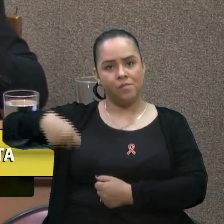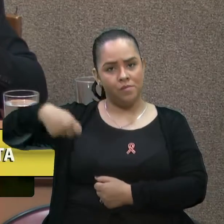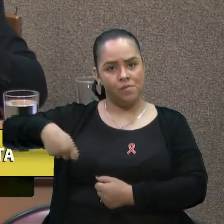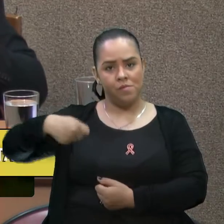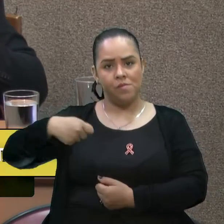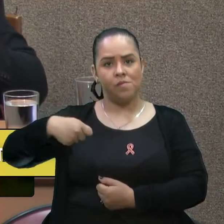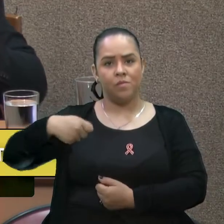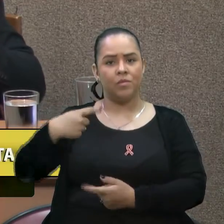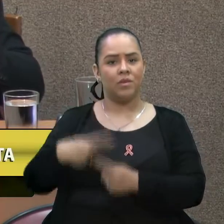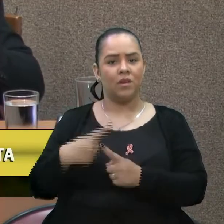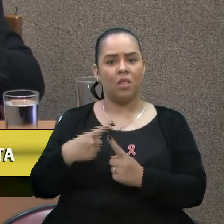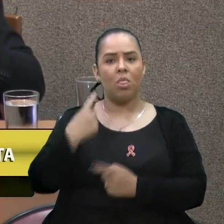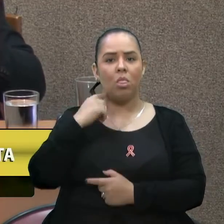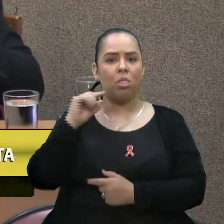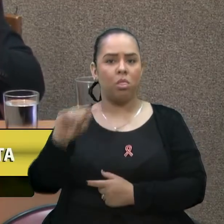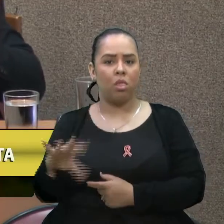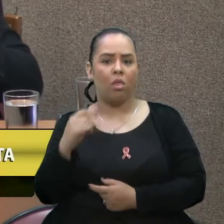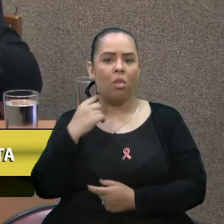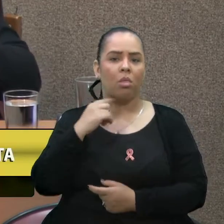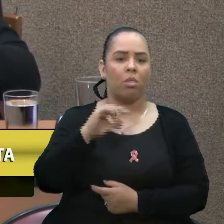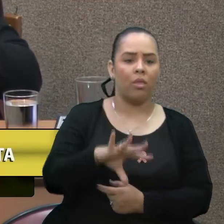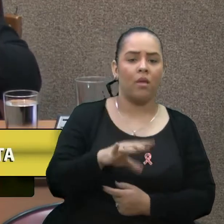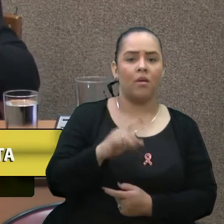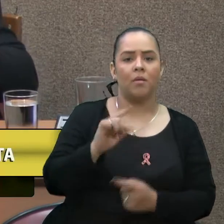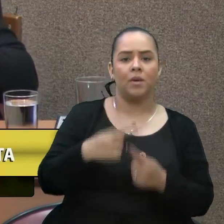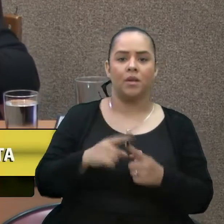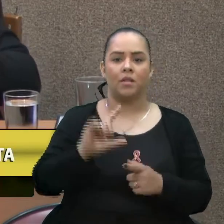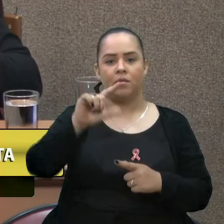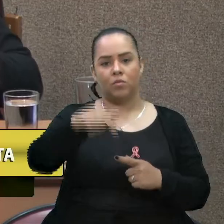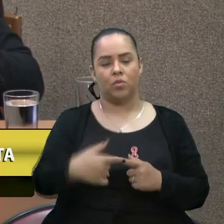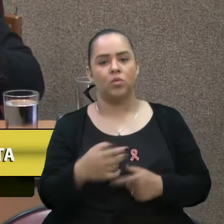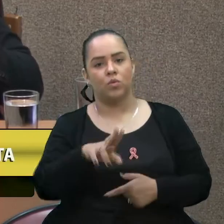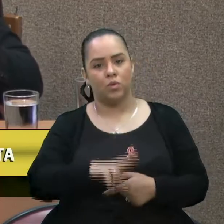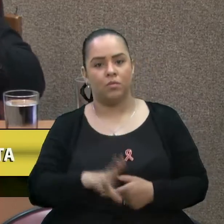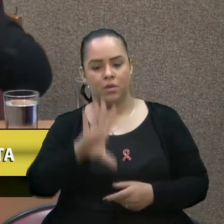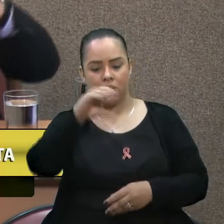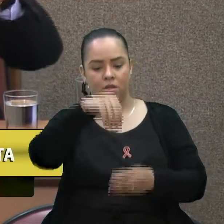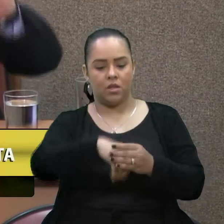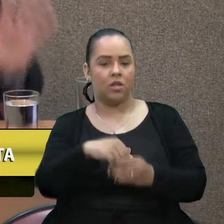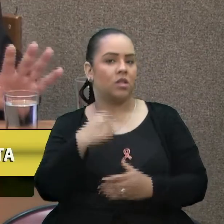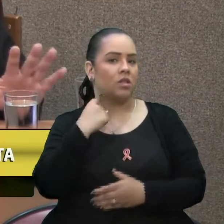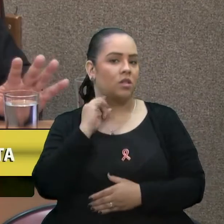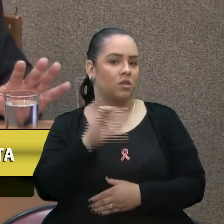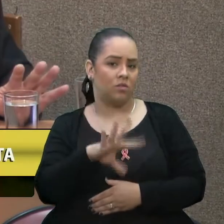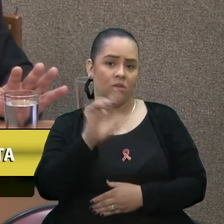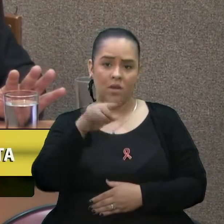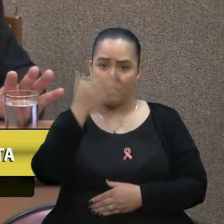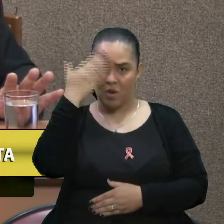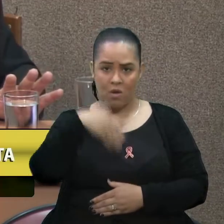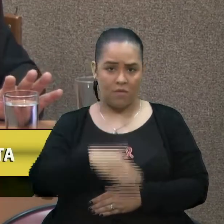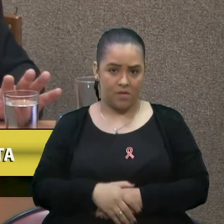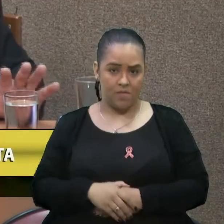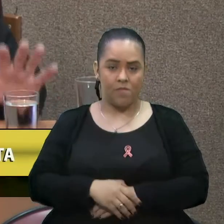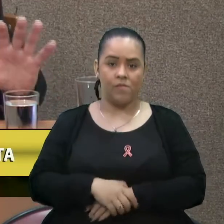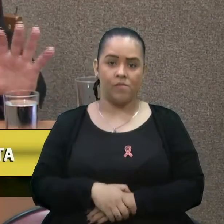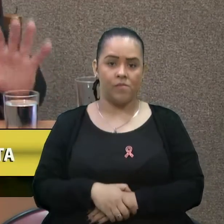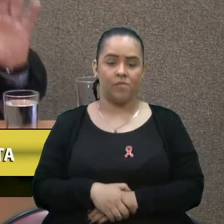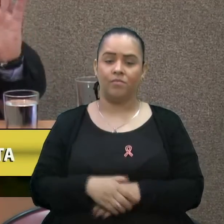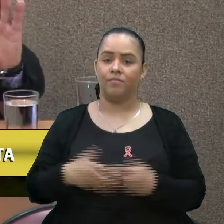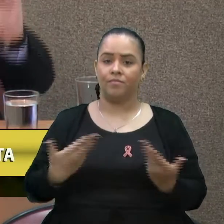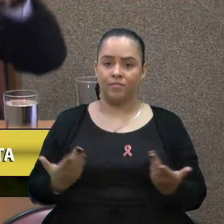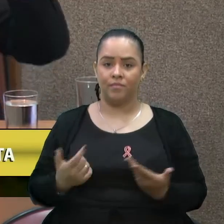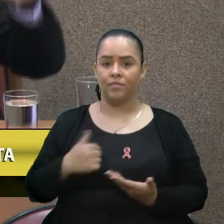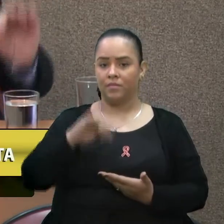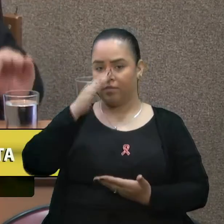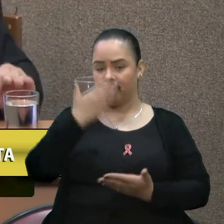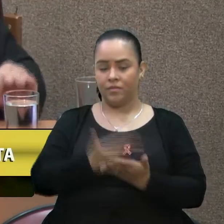lugar. Porque eles usam depois para botar o lixo dentro. Isso está mais que comprovado, né? Então, eu acho que nós